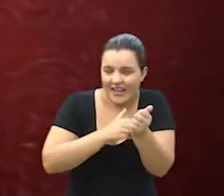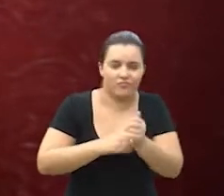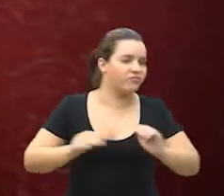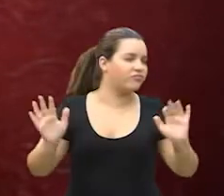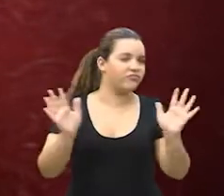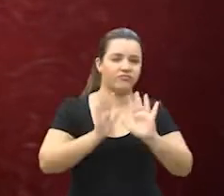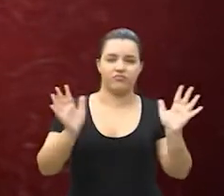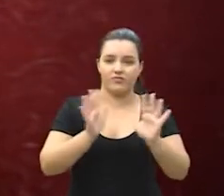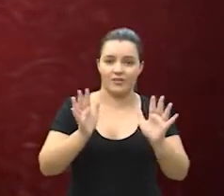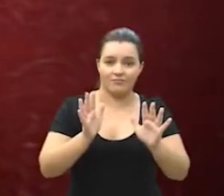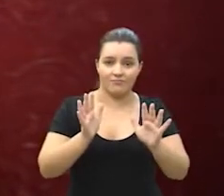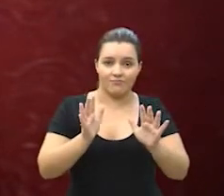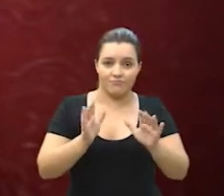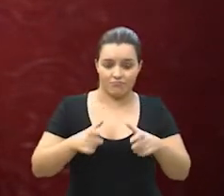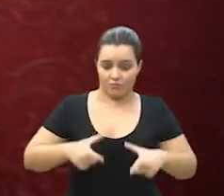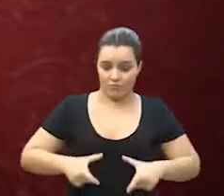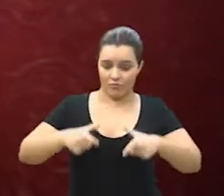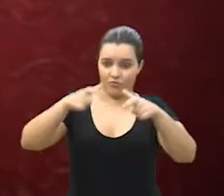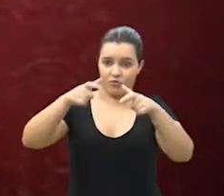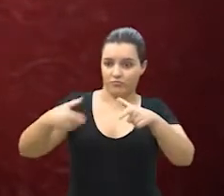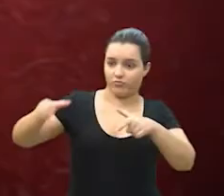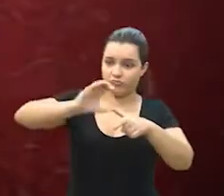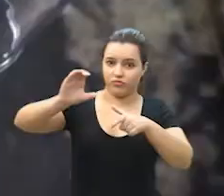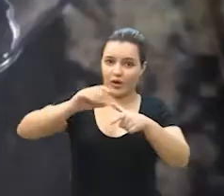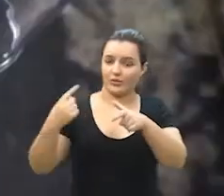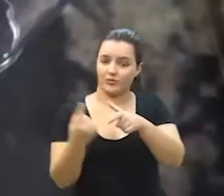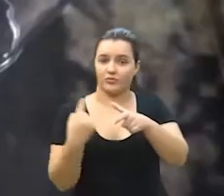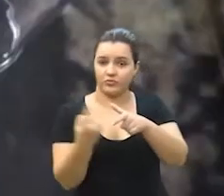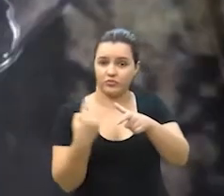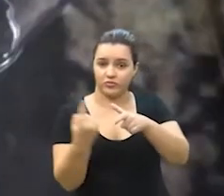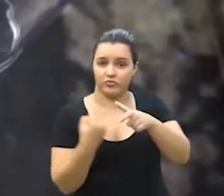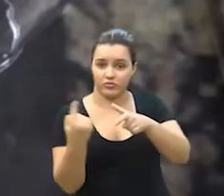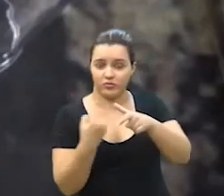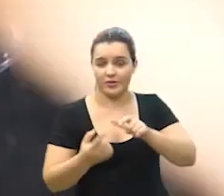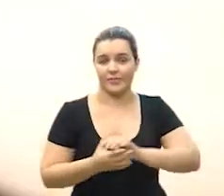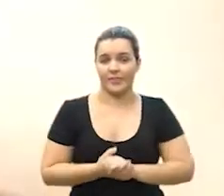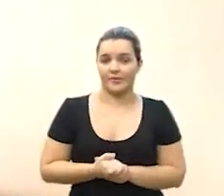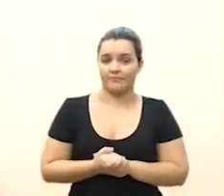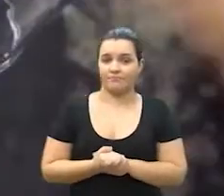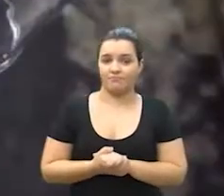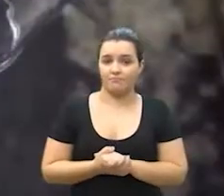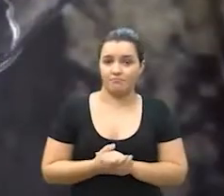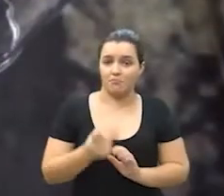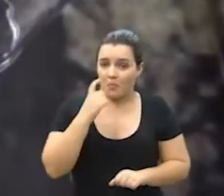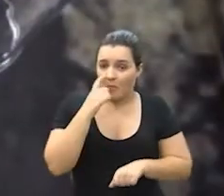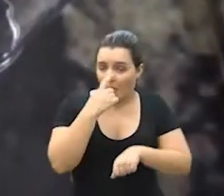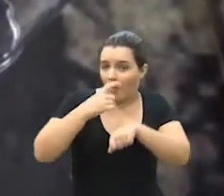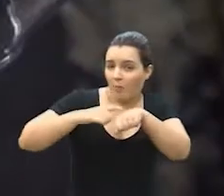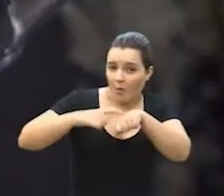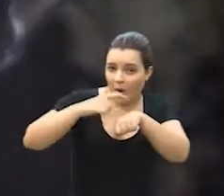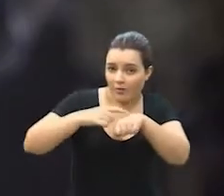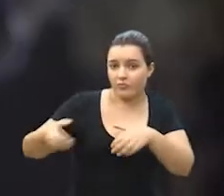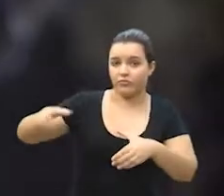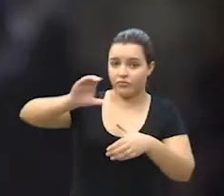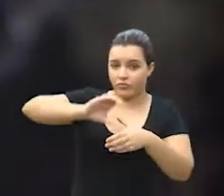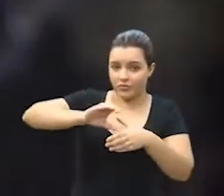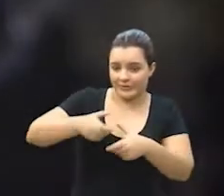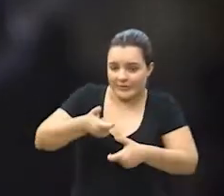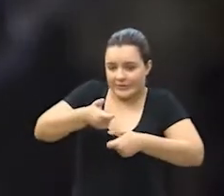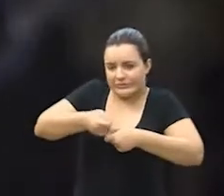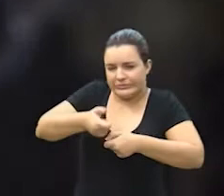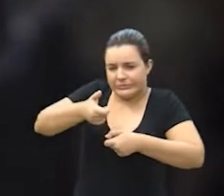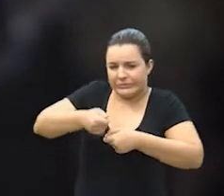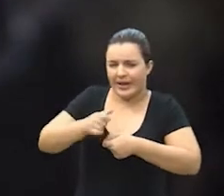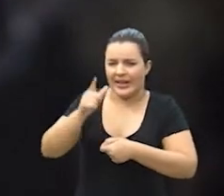É só colocar tudo no liquidificador e bater. No liquidificador você vai colocar os morangos, o suco